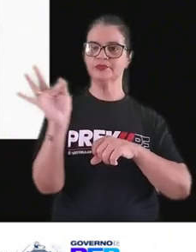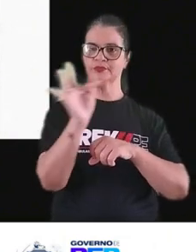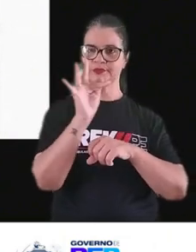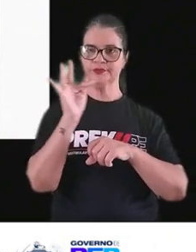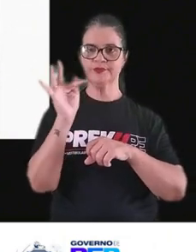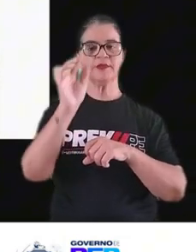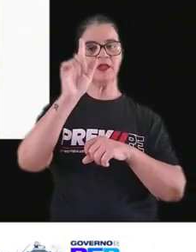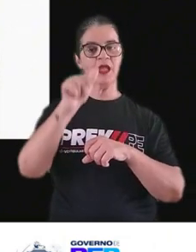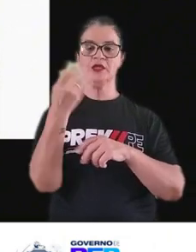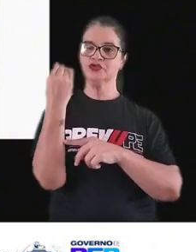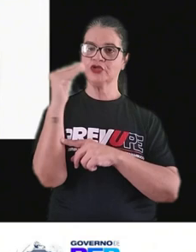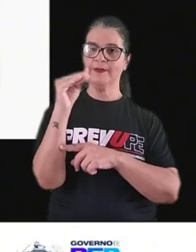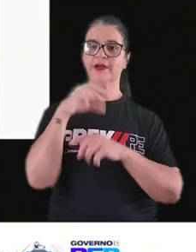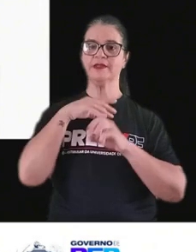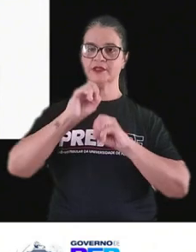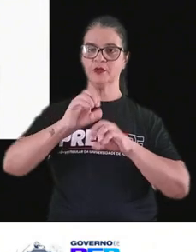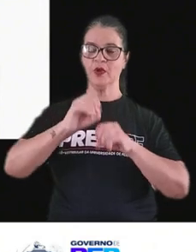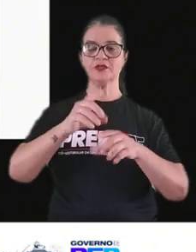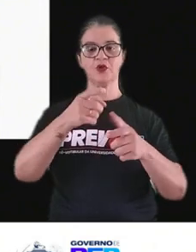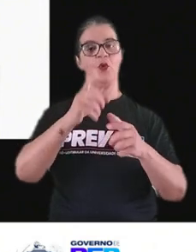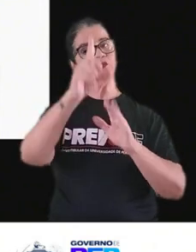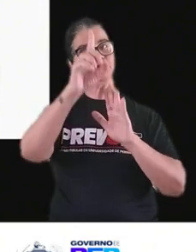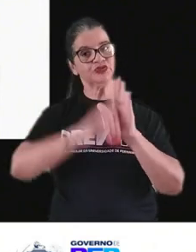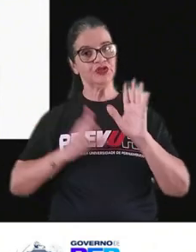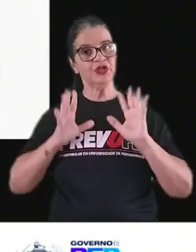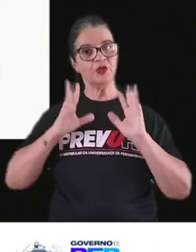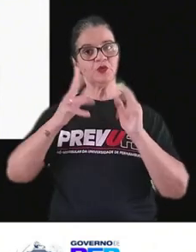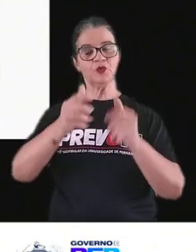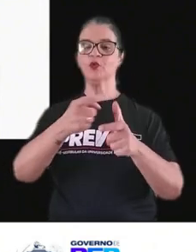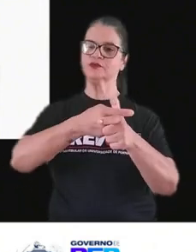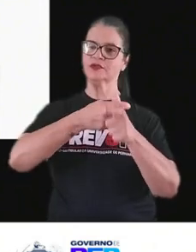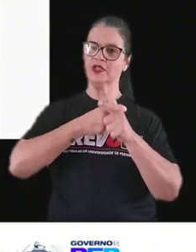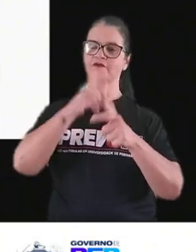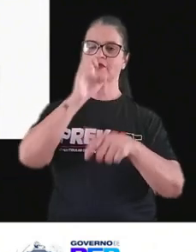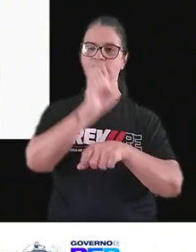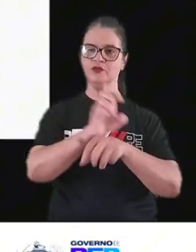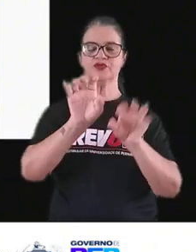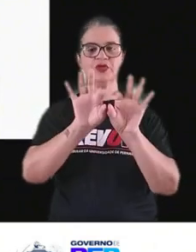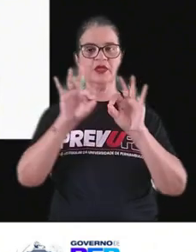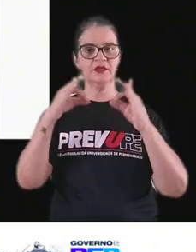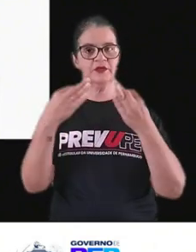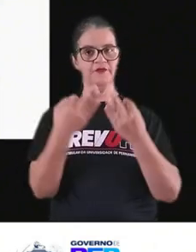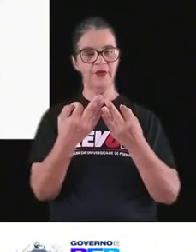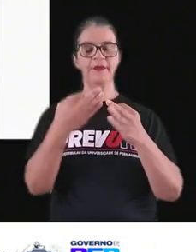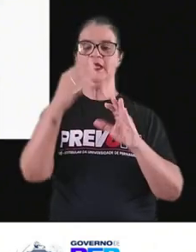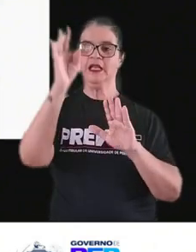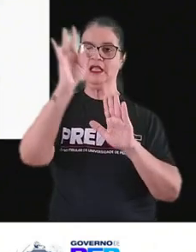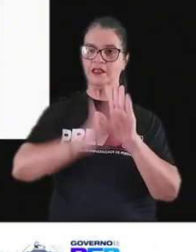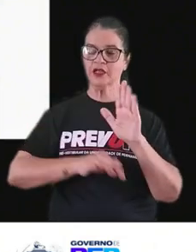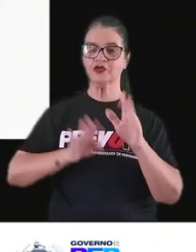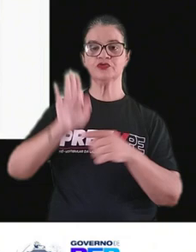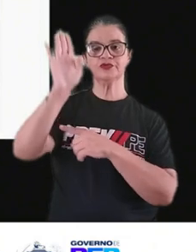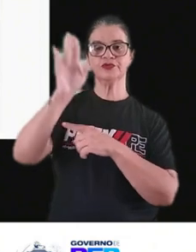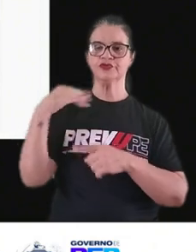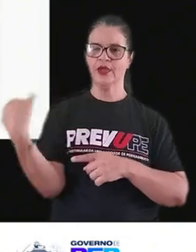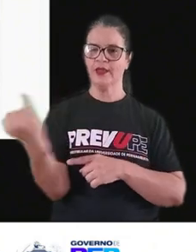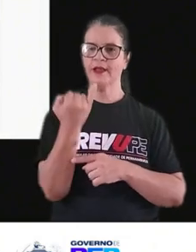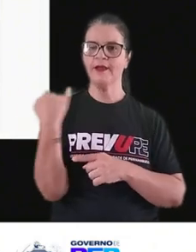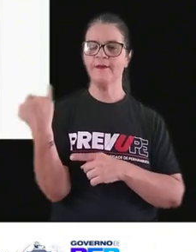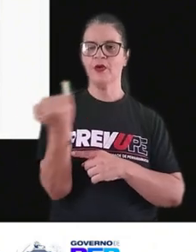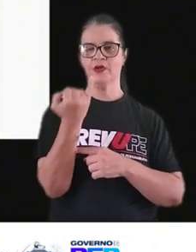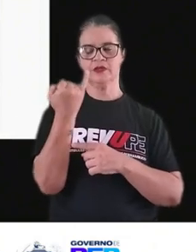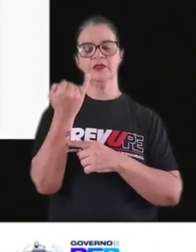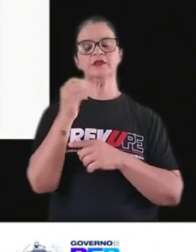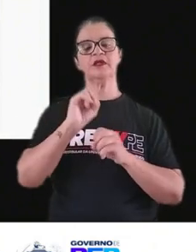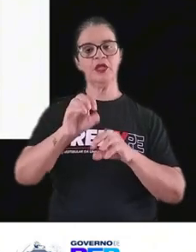que estabelece a educação como o direito de todos e dever do Estado e da família o texto destaca a importância